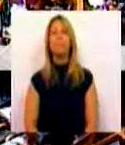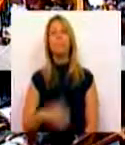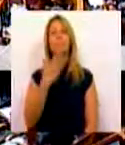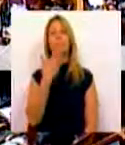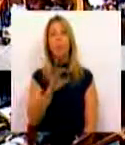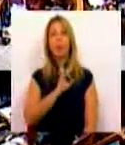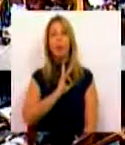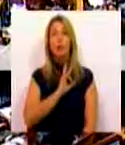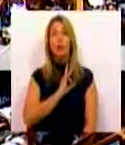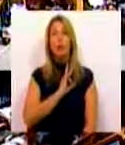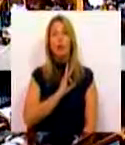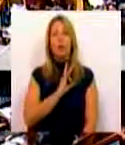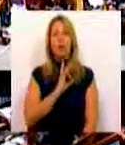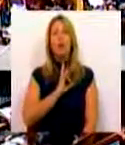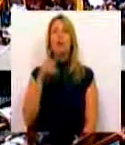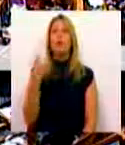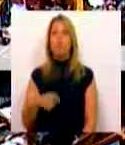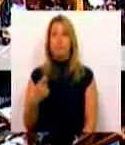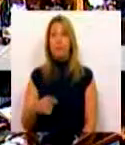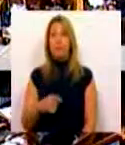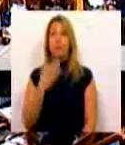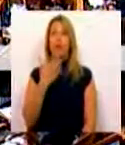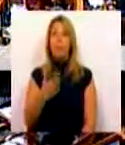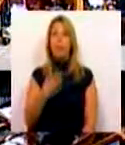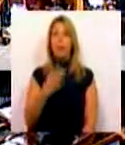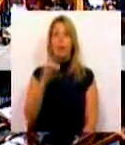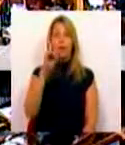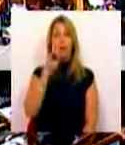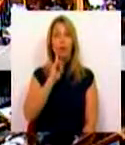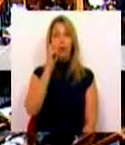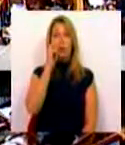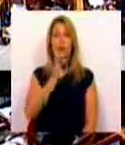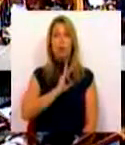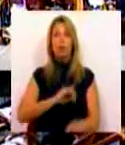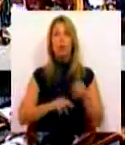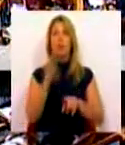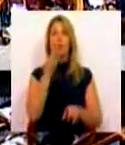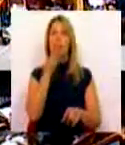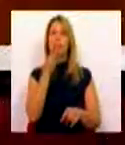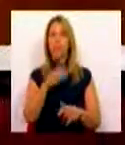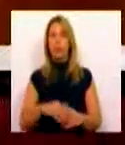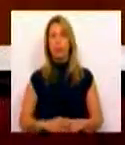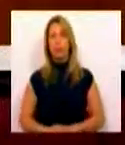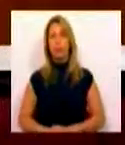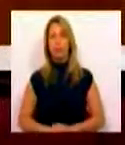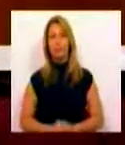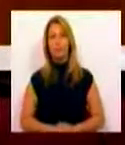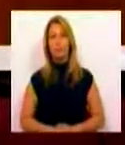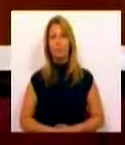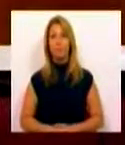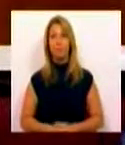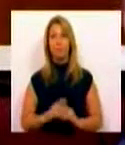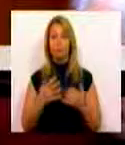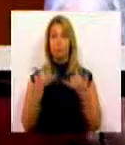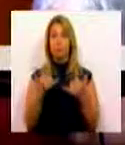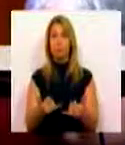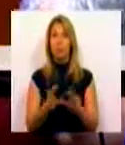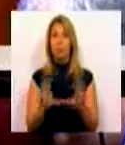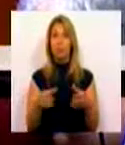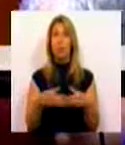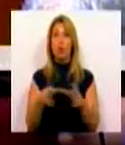Muito obrigado, Sr. Presidente. Muito obrigado, Sras. E Srs. Deputados. O próximo